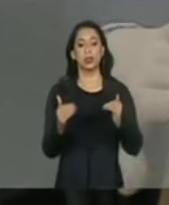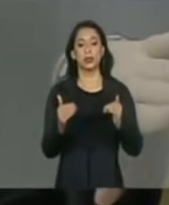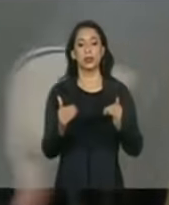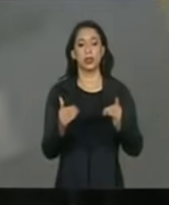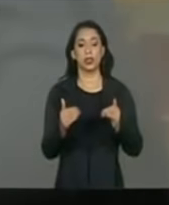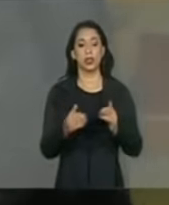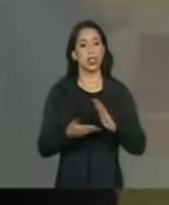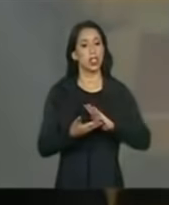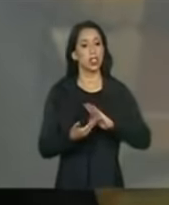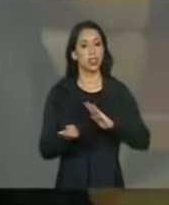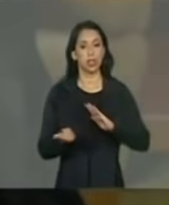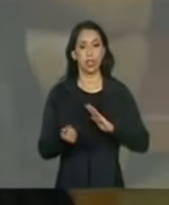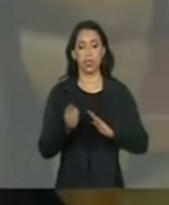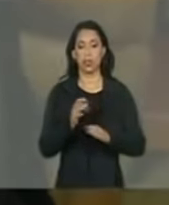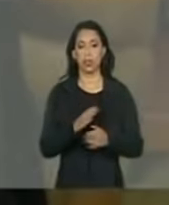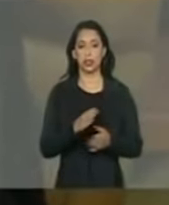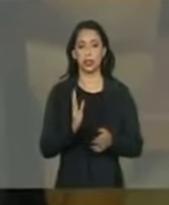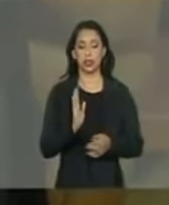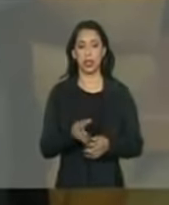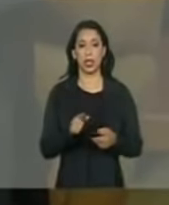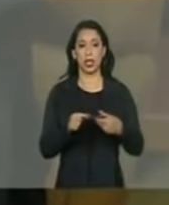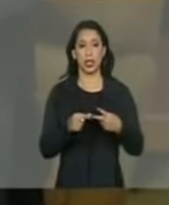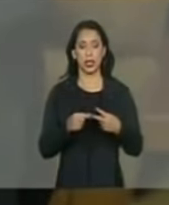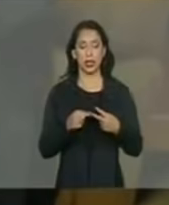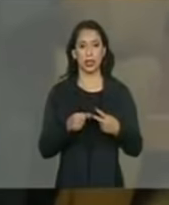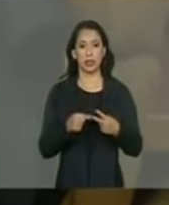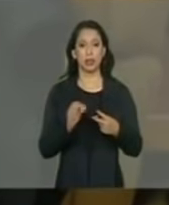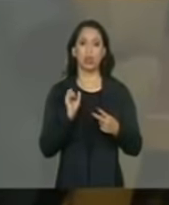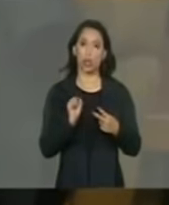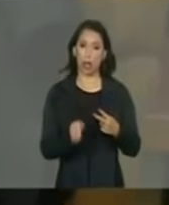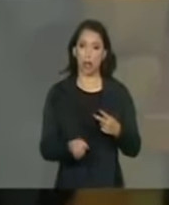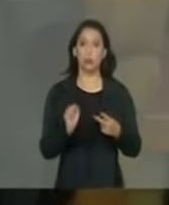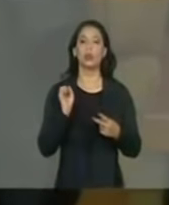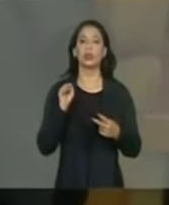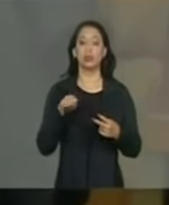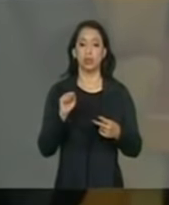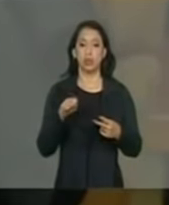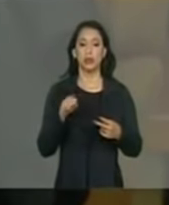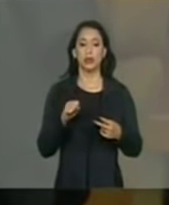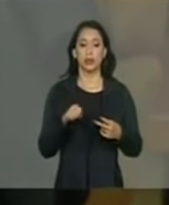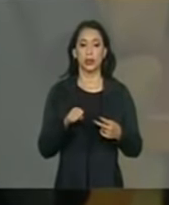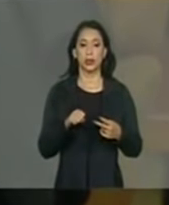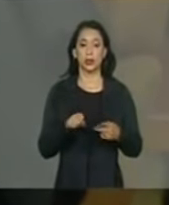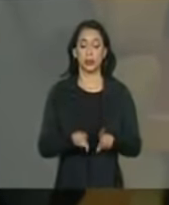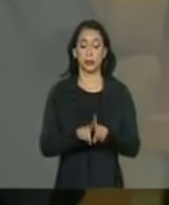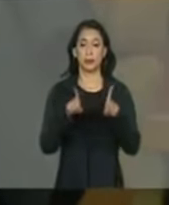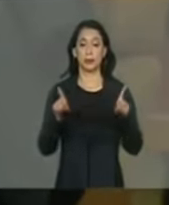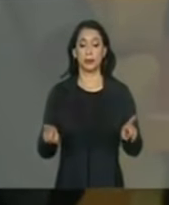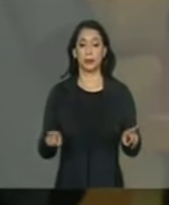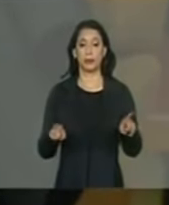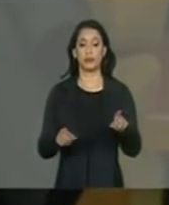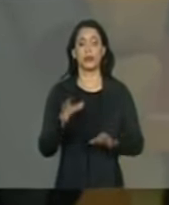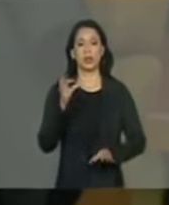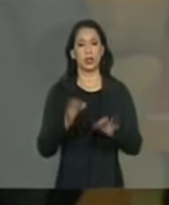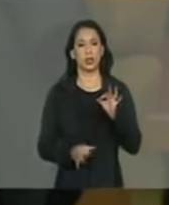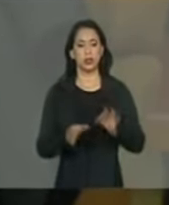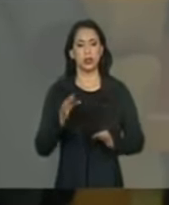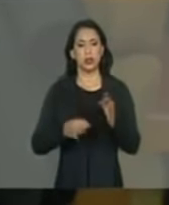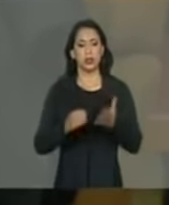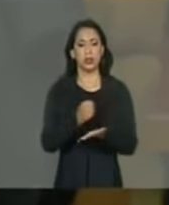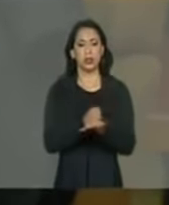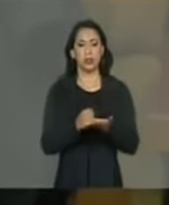afastada surgiu uma segunda posição é possível sim mas o tribunal que julgar originariamente